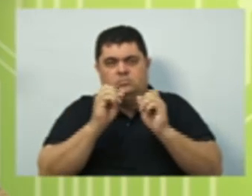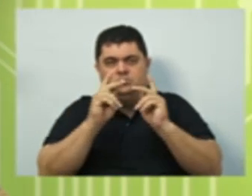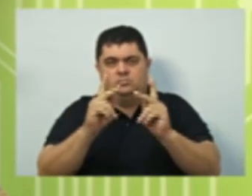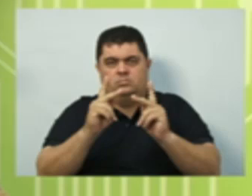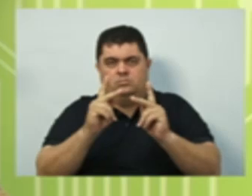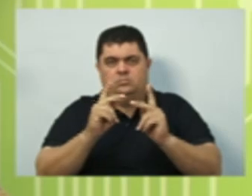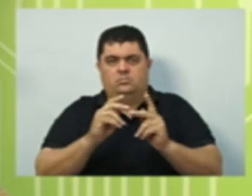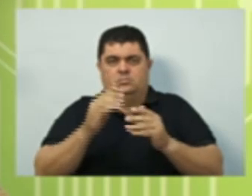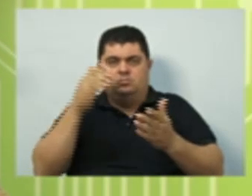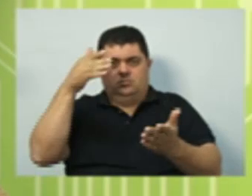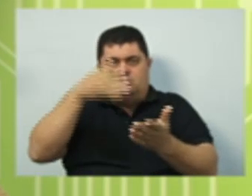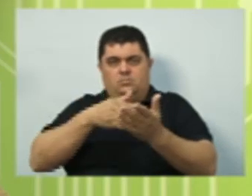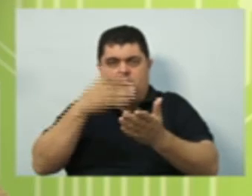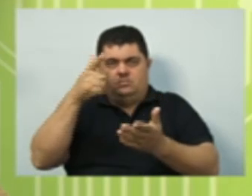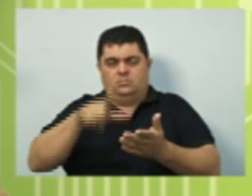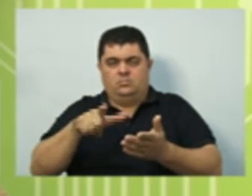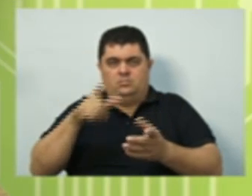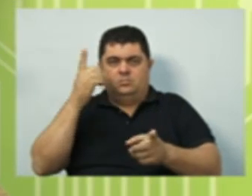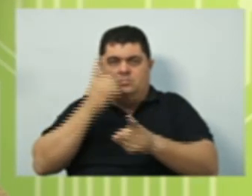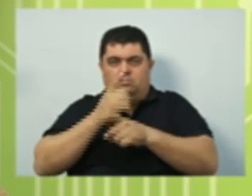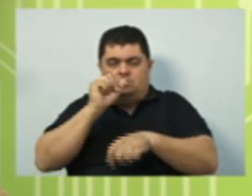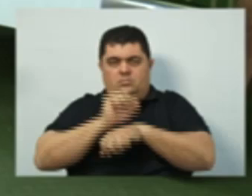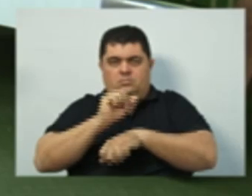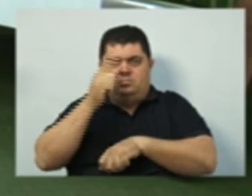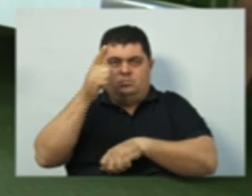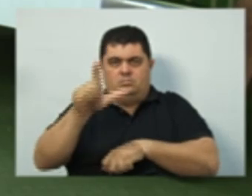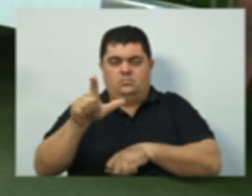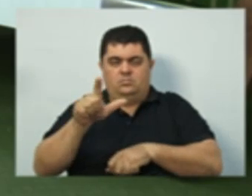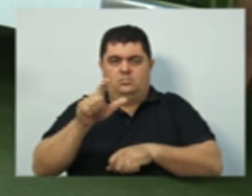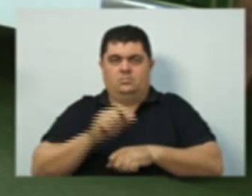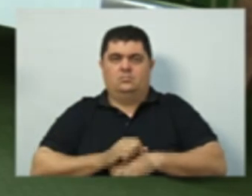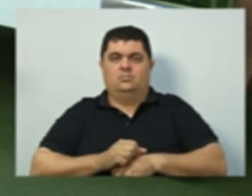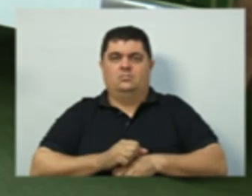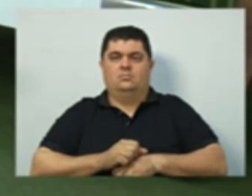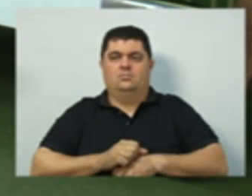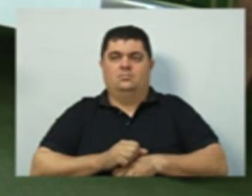bom, até a próxima. Espero você na próxima aula, vai ser show.